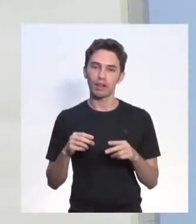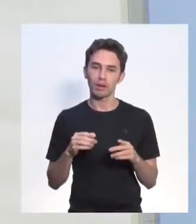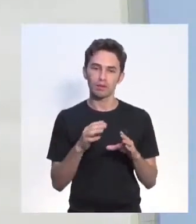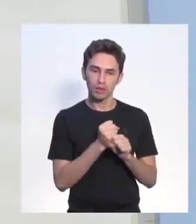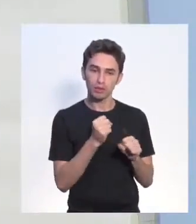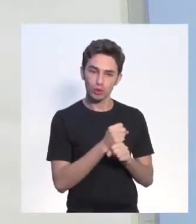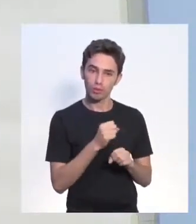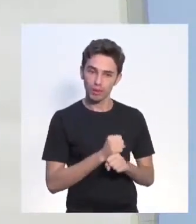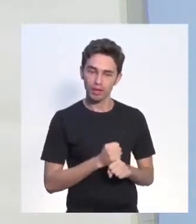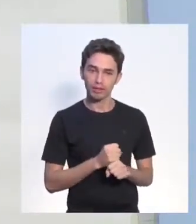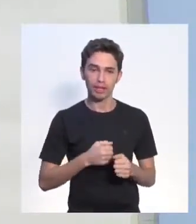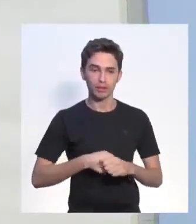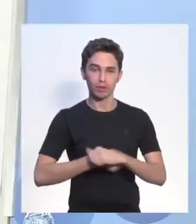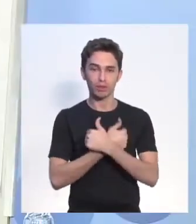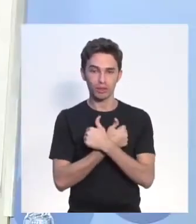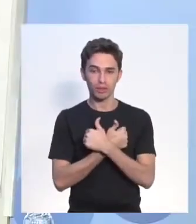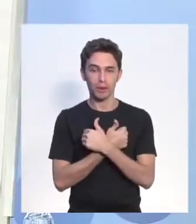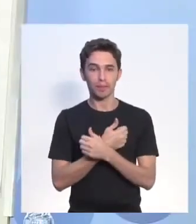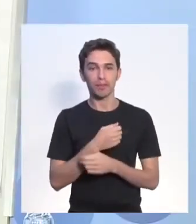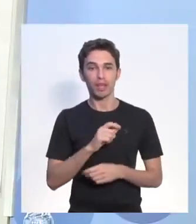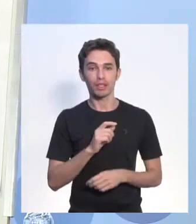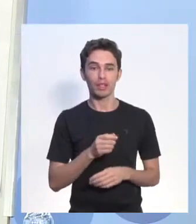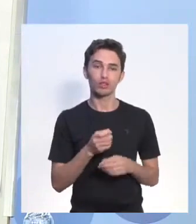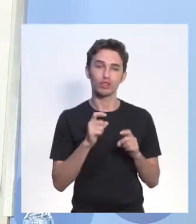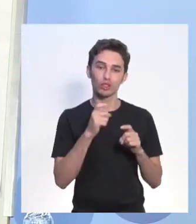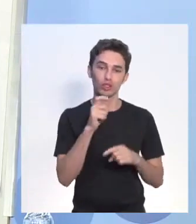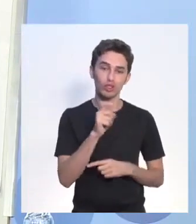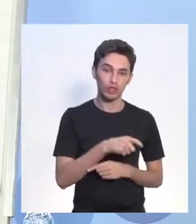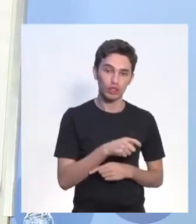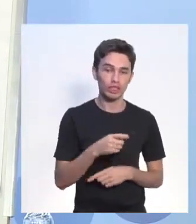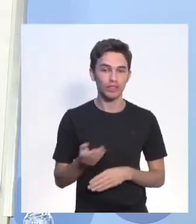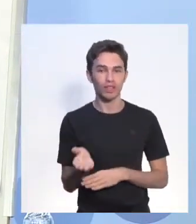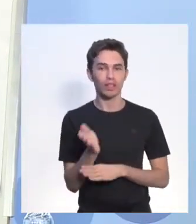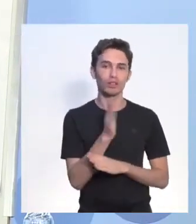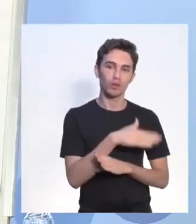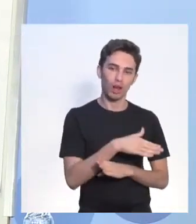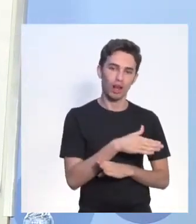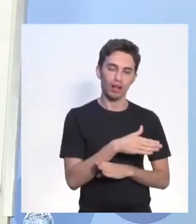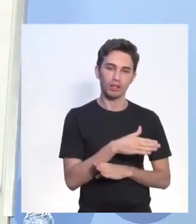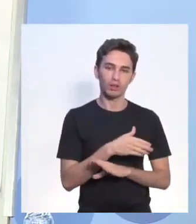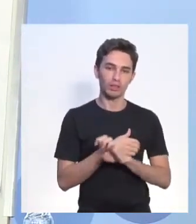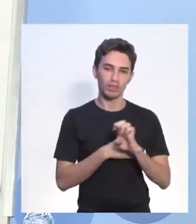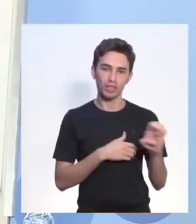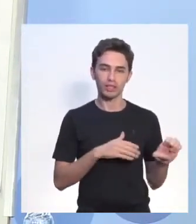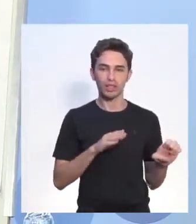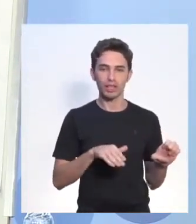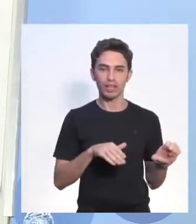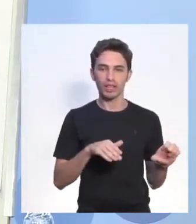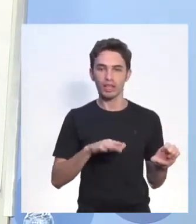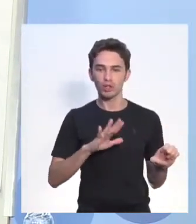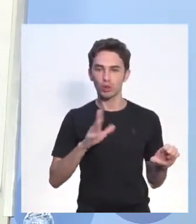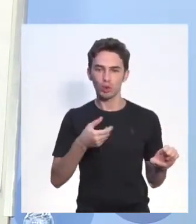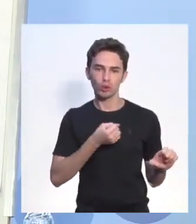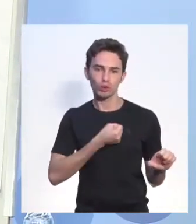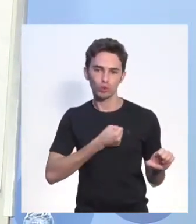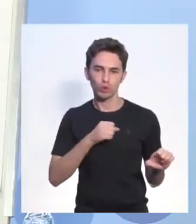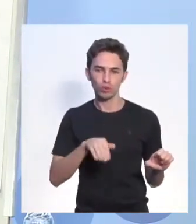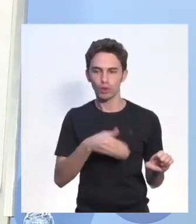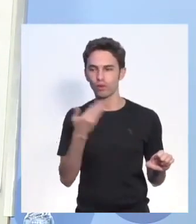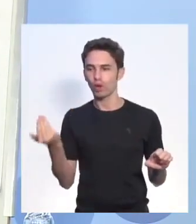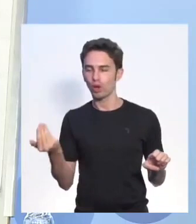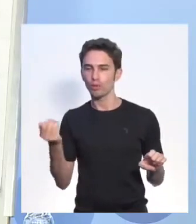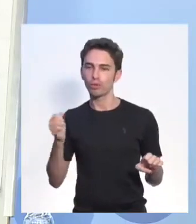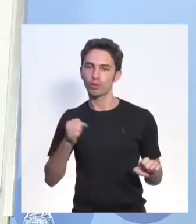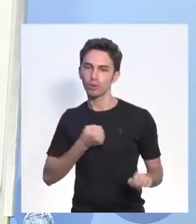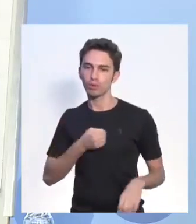primeiro grau. Todo mundo que tem x fica de um lado, todo mundo que não tem fica do outro. Então, no caso, o 1 e o 2 são termos independentes do x,